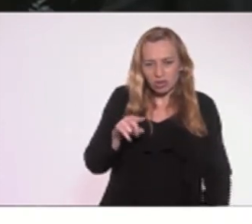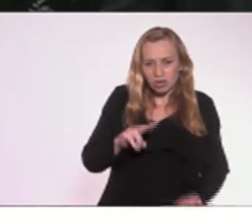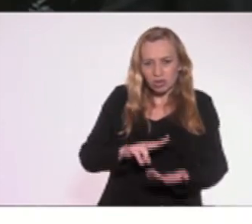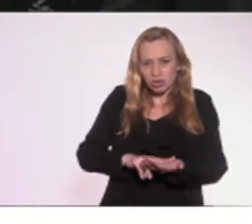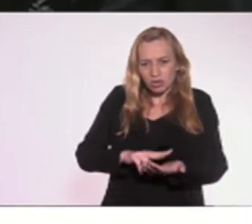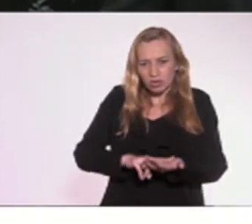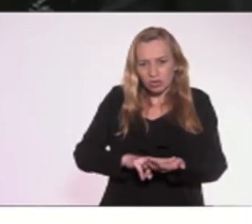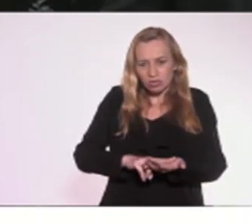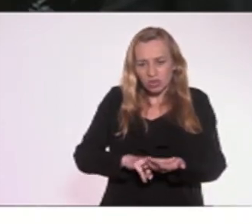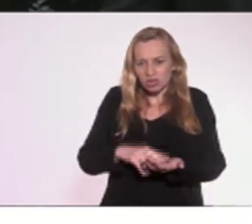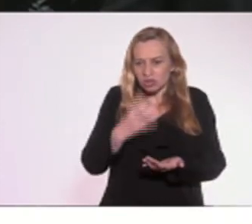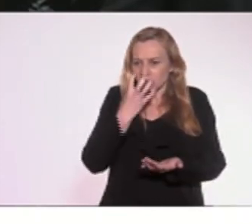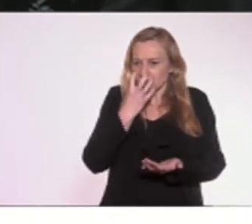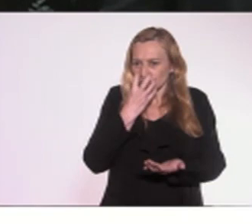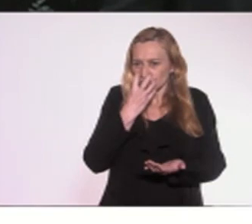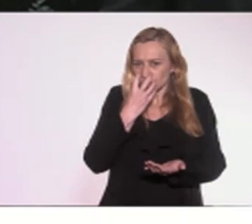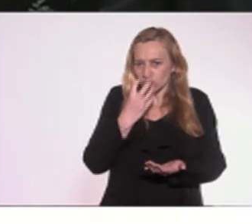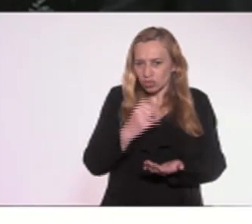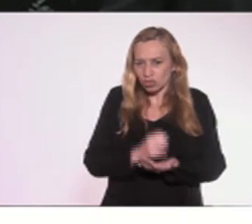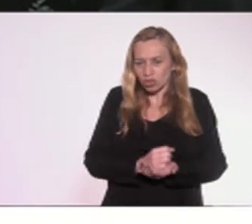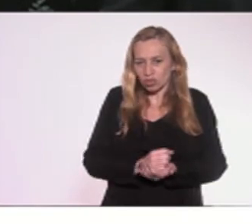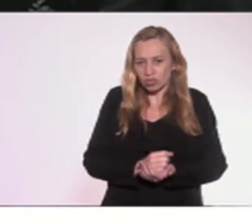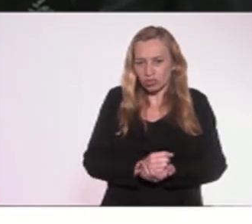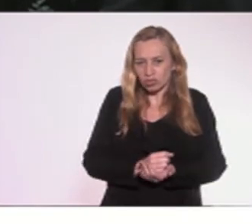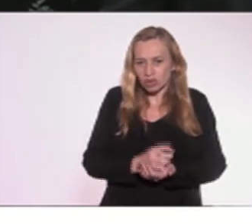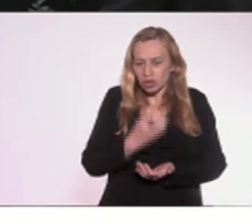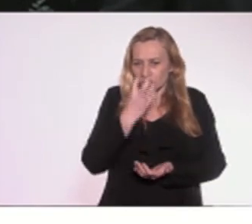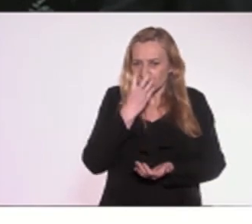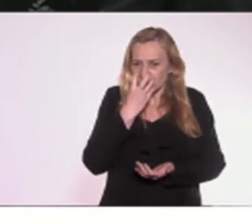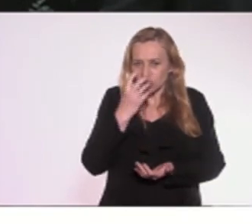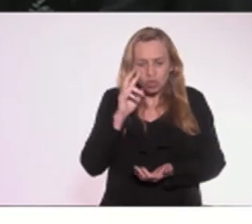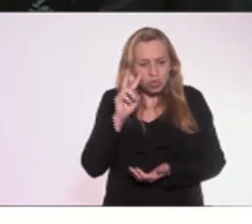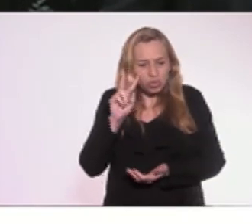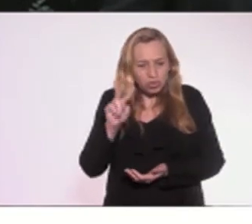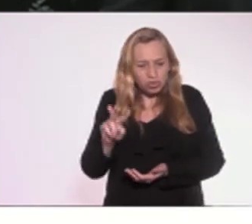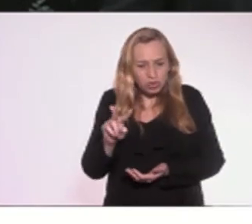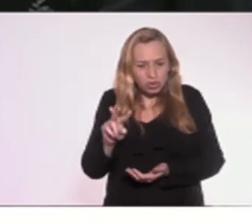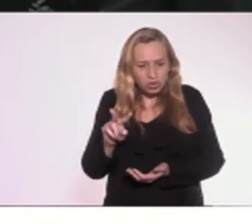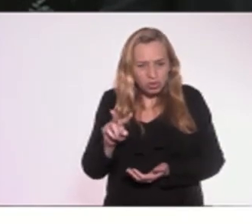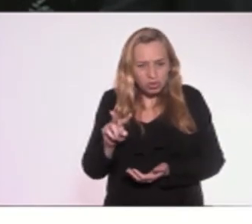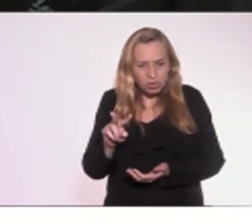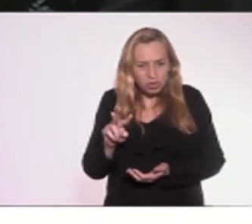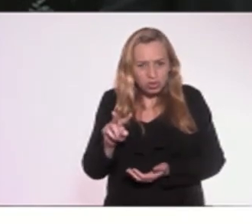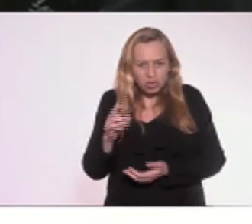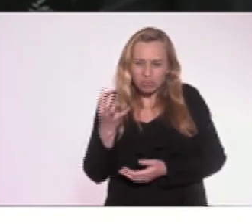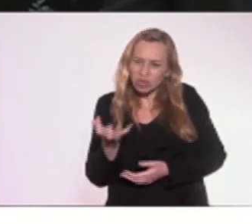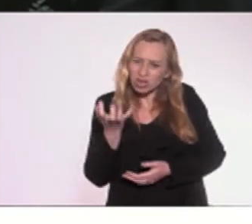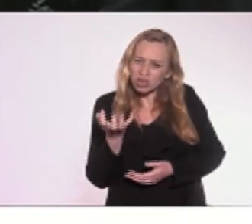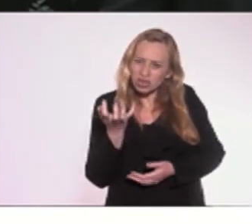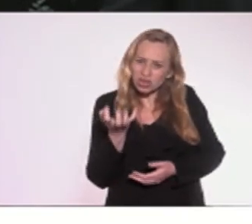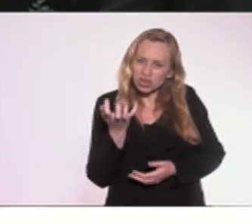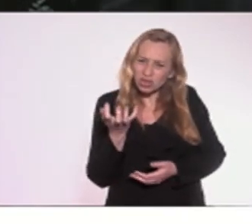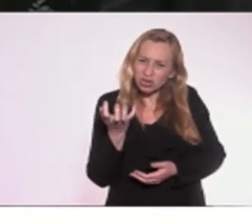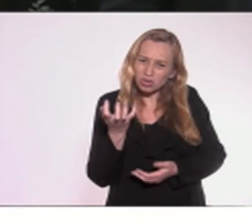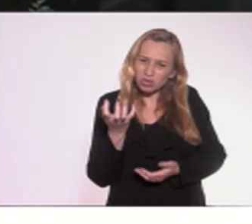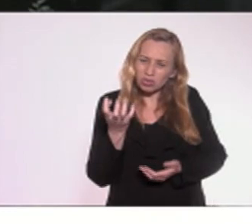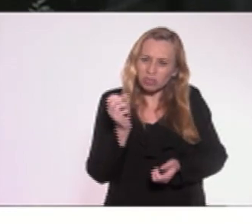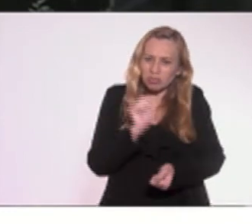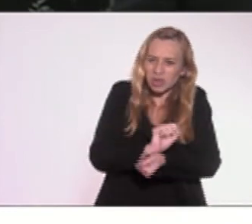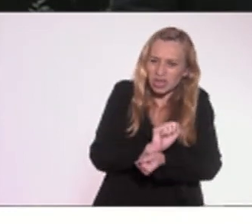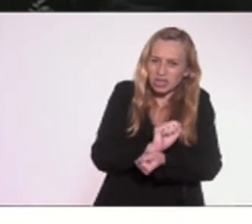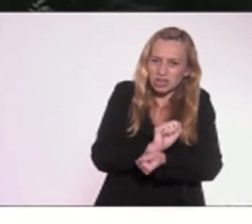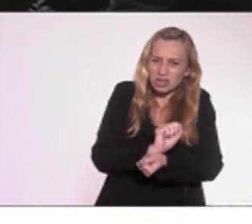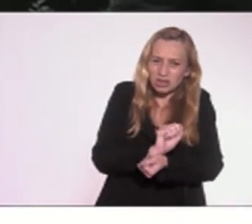mendigo tinha um cachorro. E o cachorro, quando viu o mendigo numa situação meio que dominado, numa situação